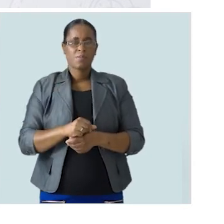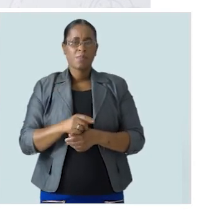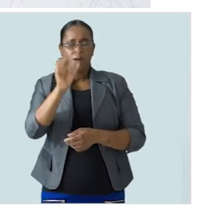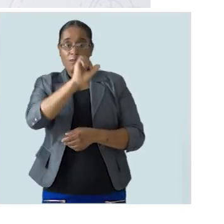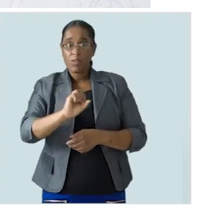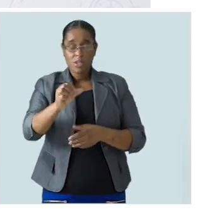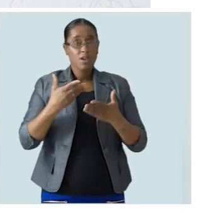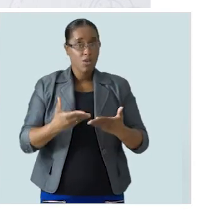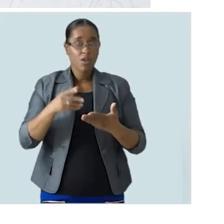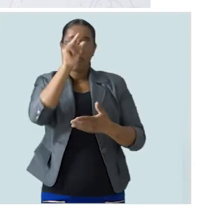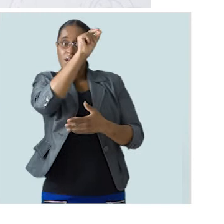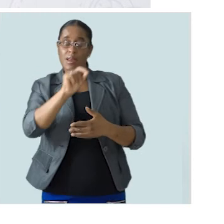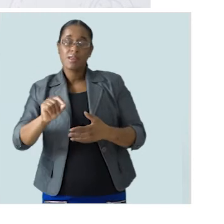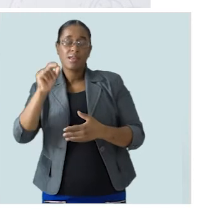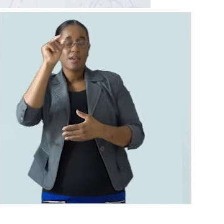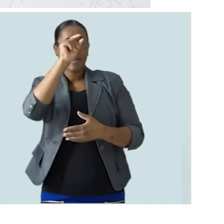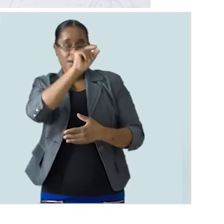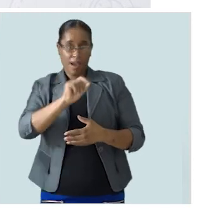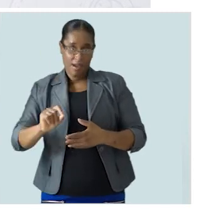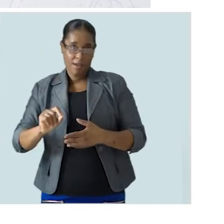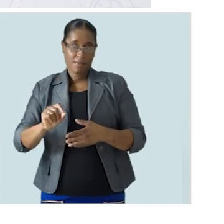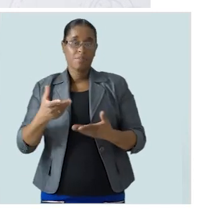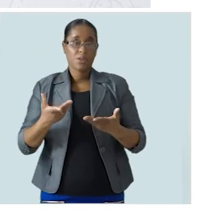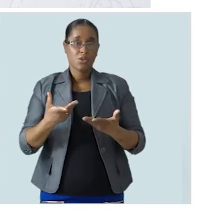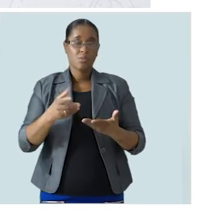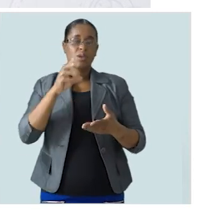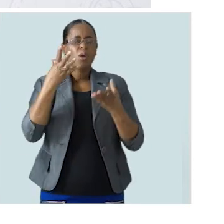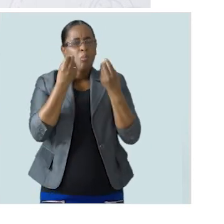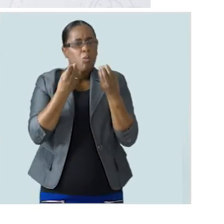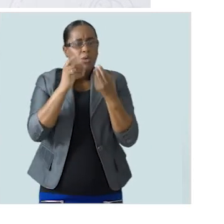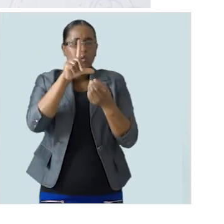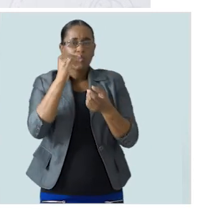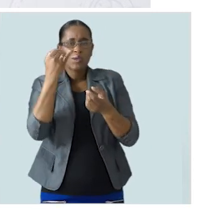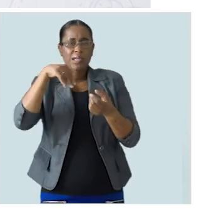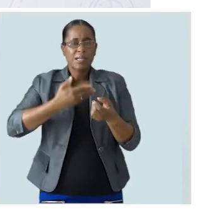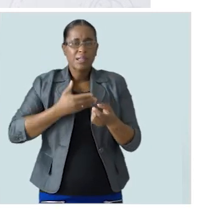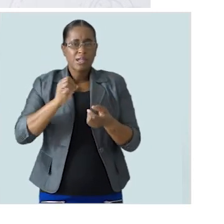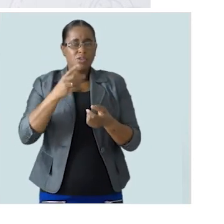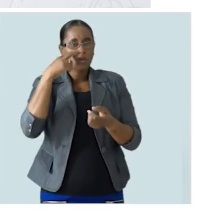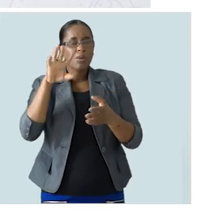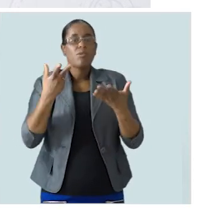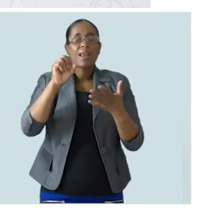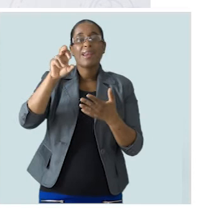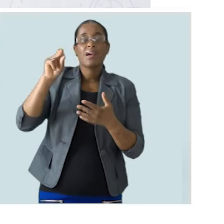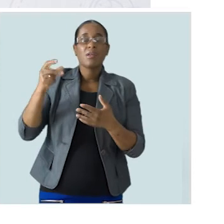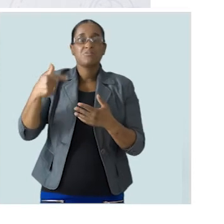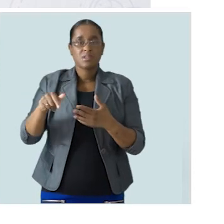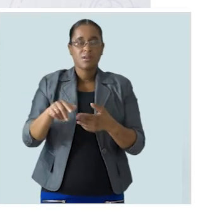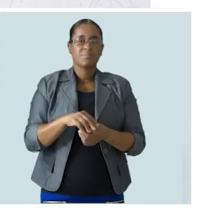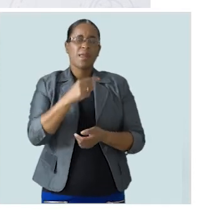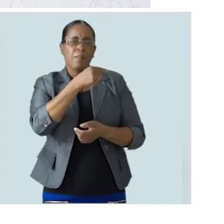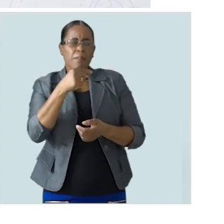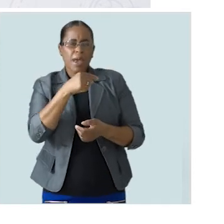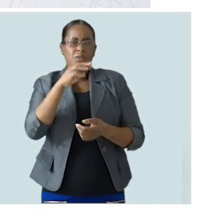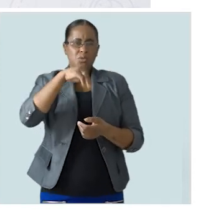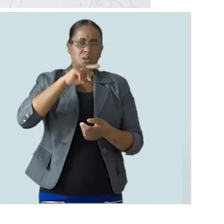Muito lindo, vão ligar em que grau se encontra. Menos lindo do que, mesma